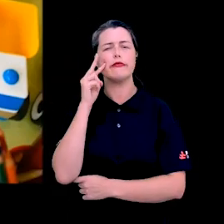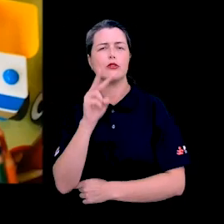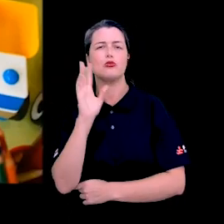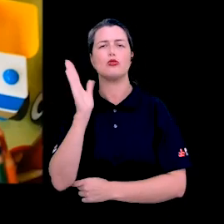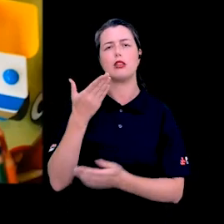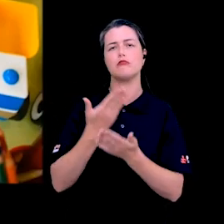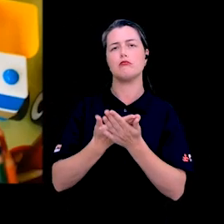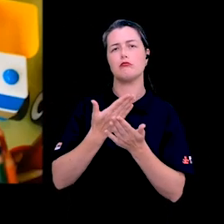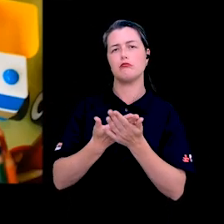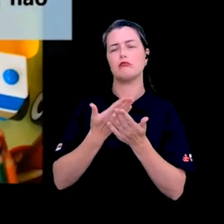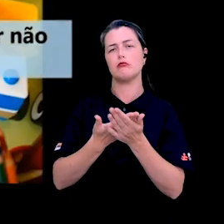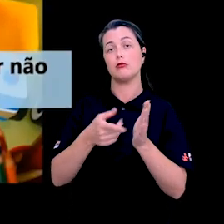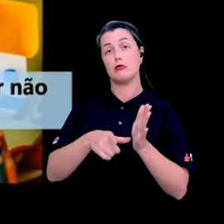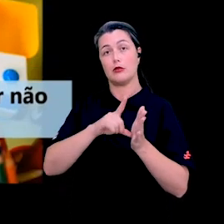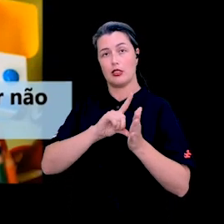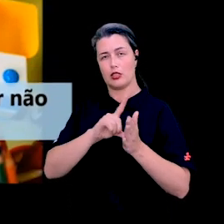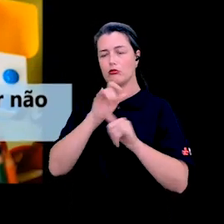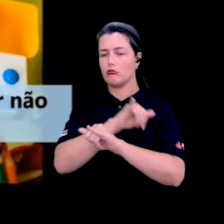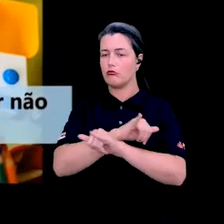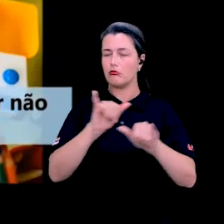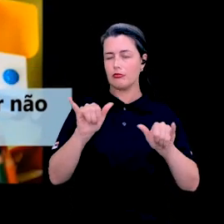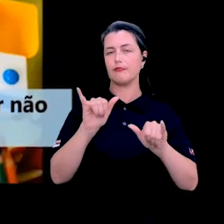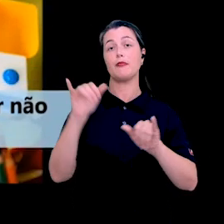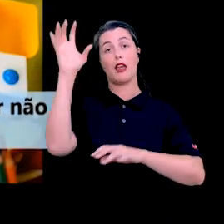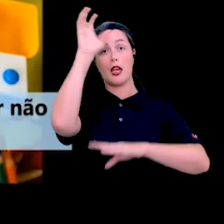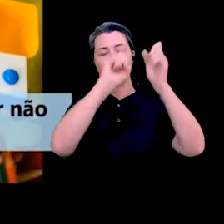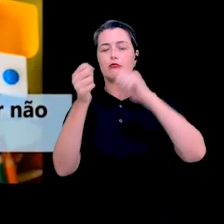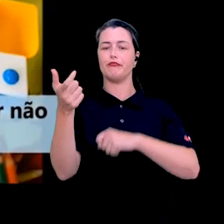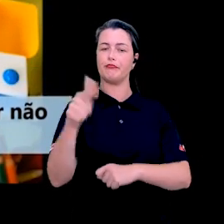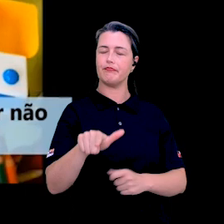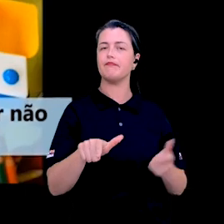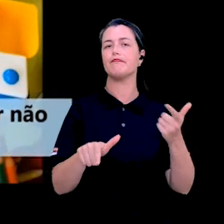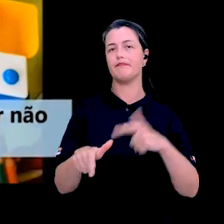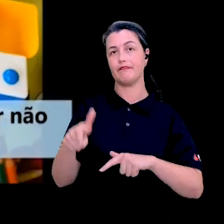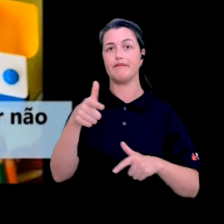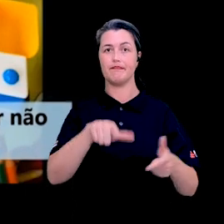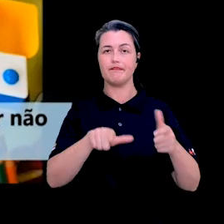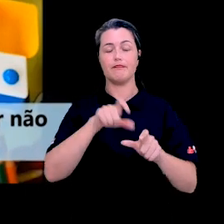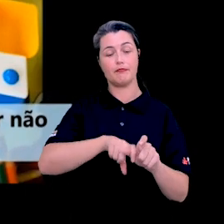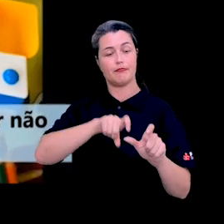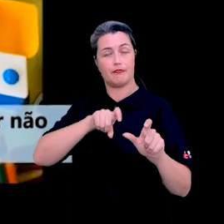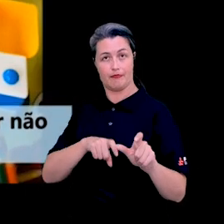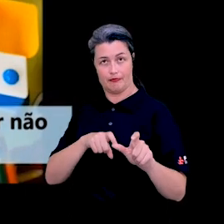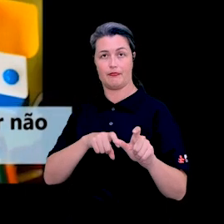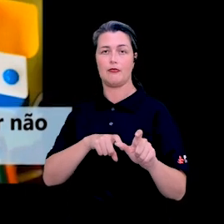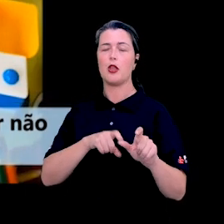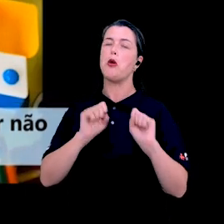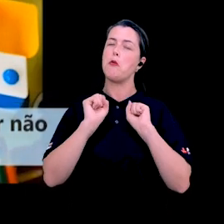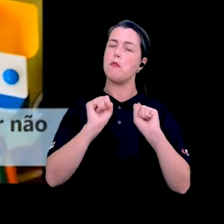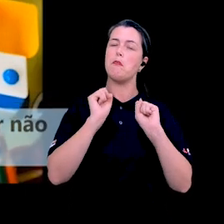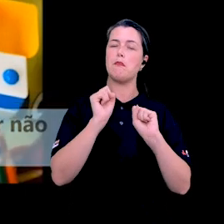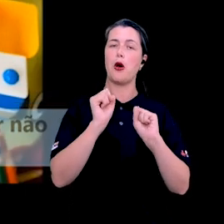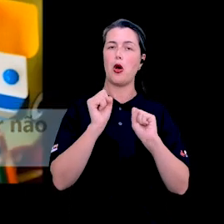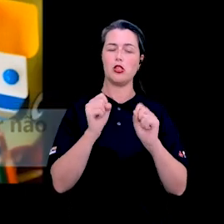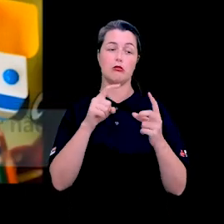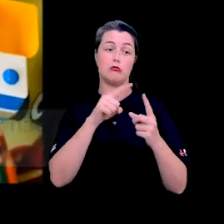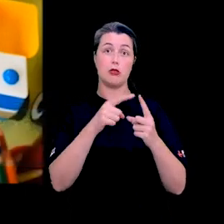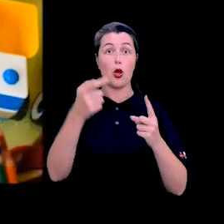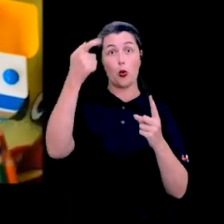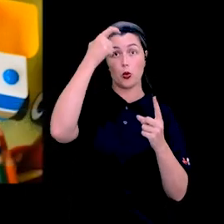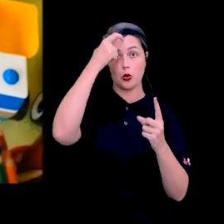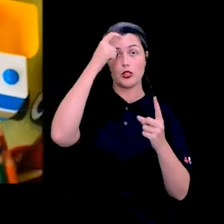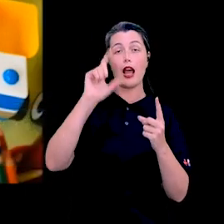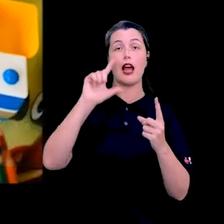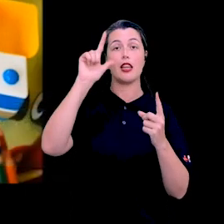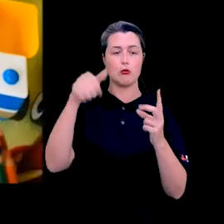é que as aprendizagens que foram repetidas e automatizadas podem se tornar não conscientes, para